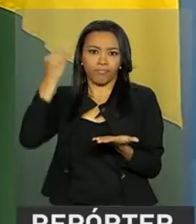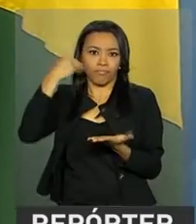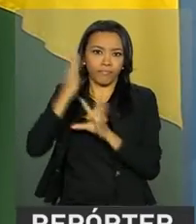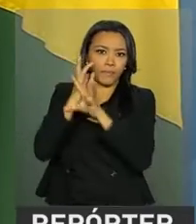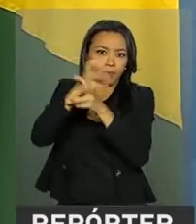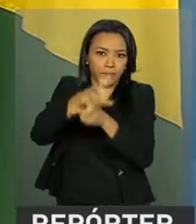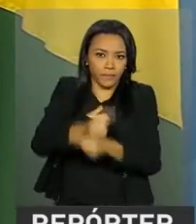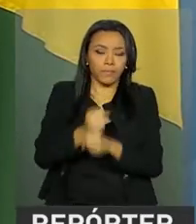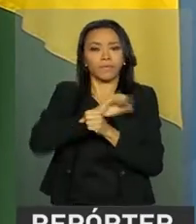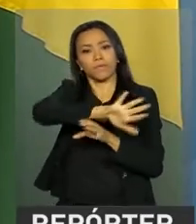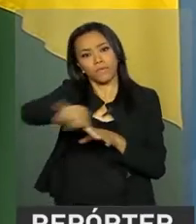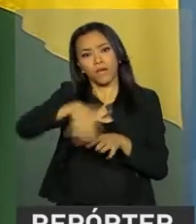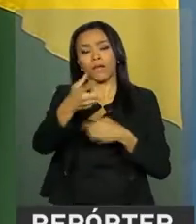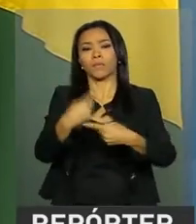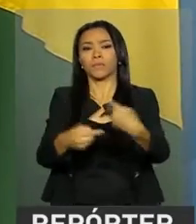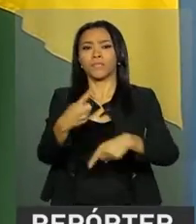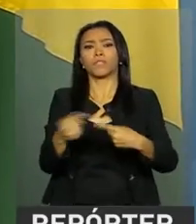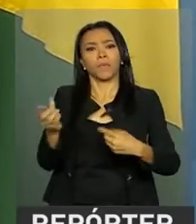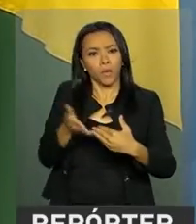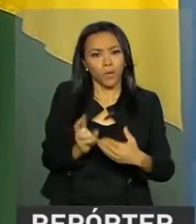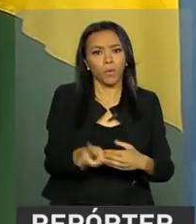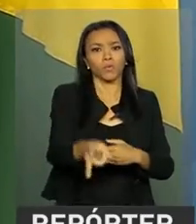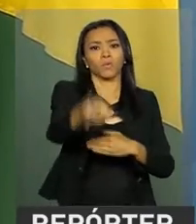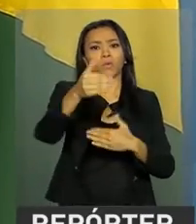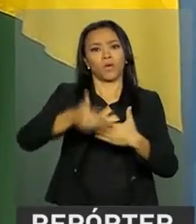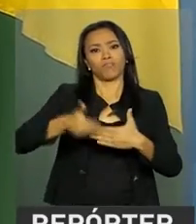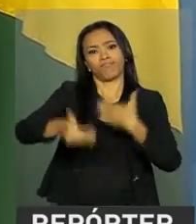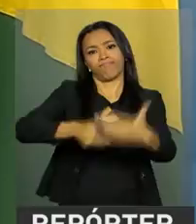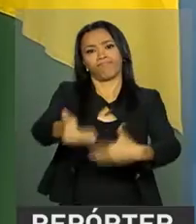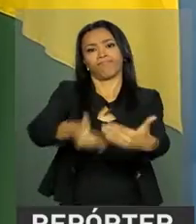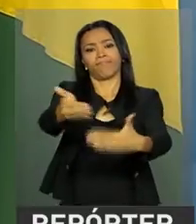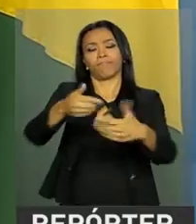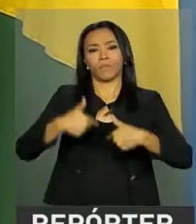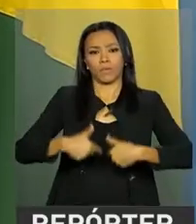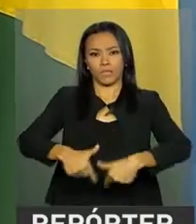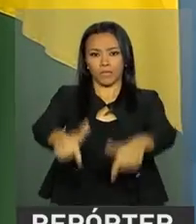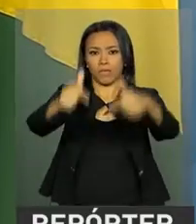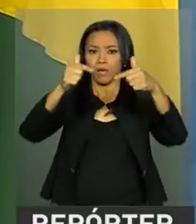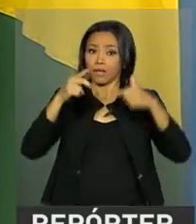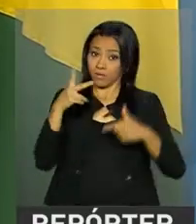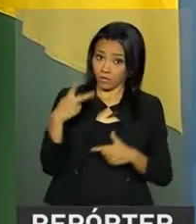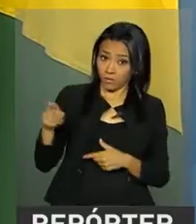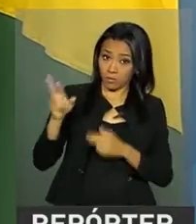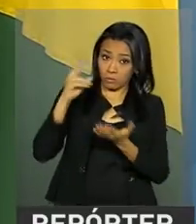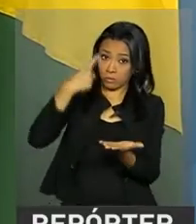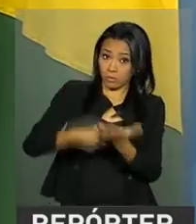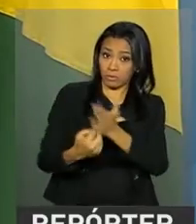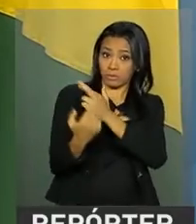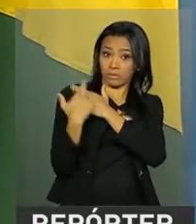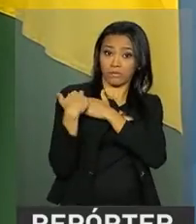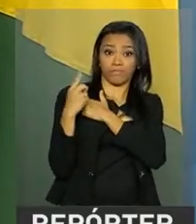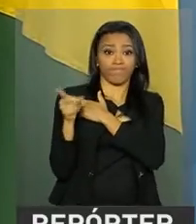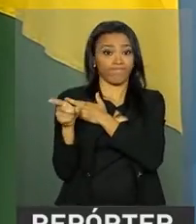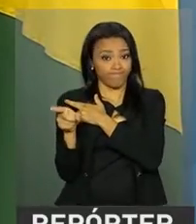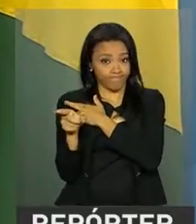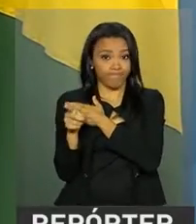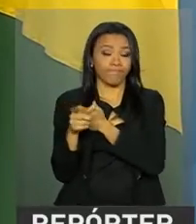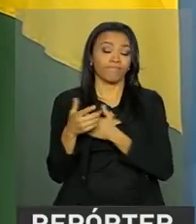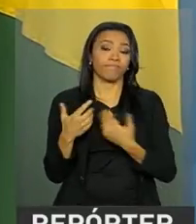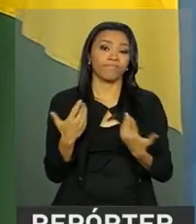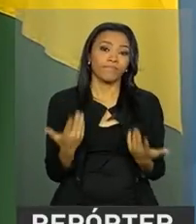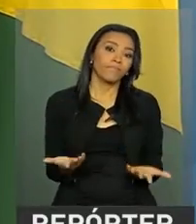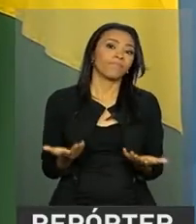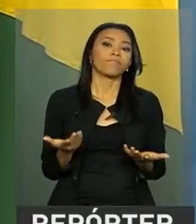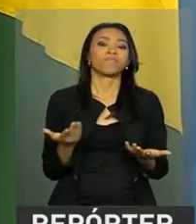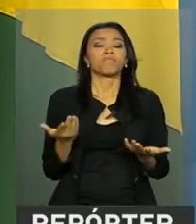para o trabalho de levar adiante a agenda de atribuições sob sua responsabilidade a